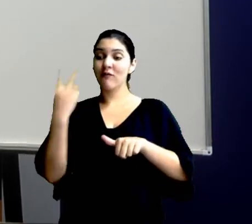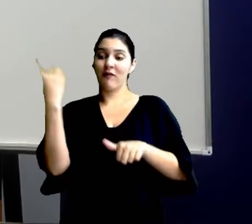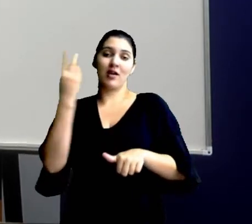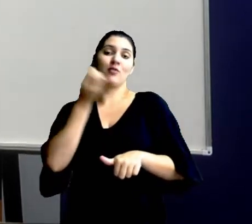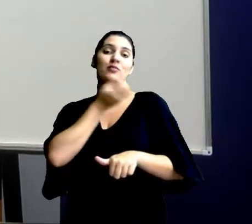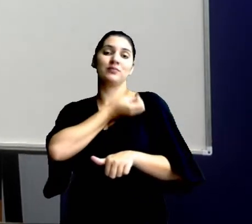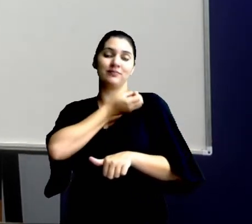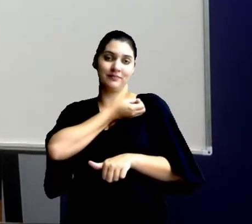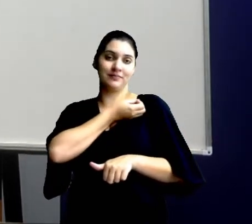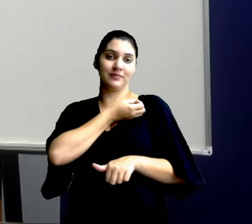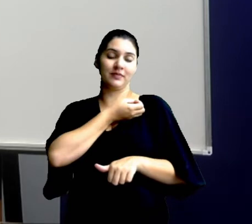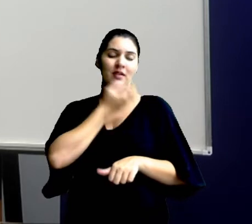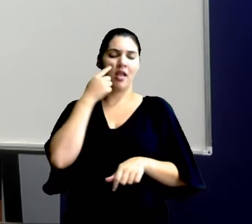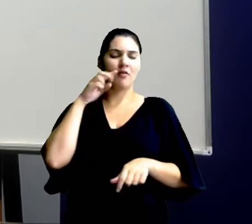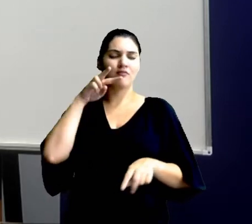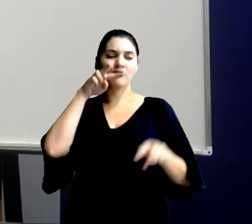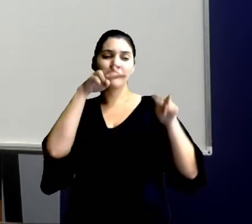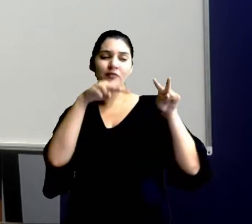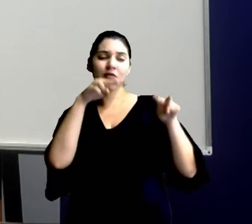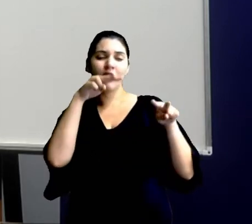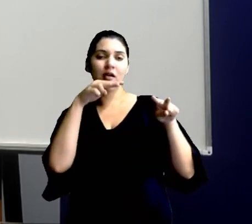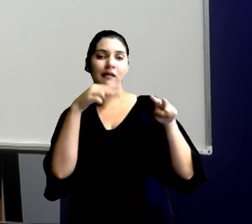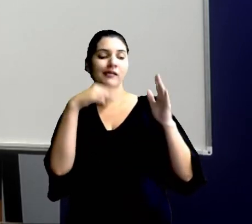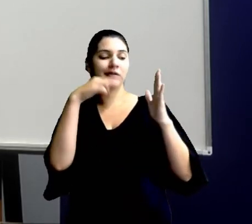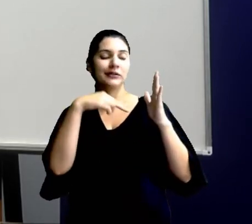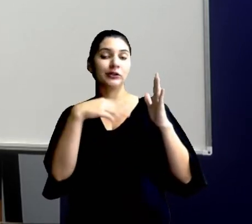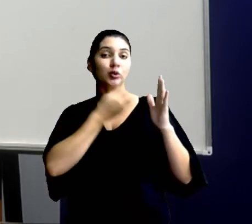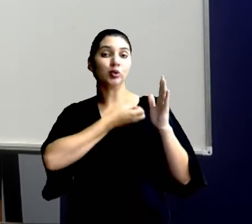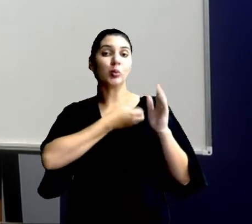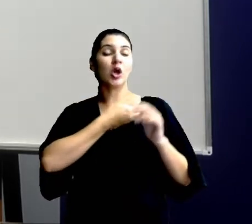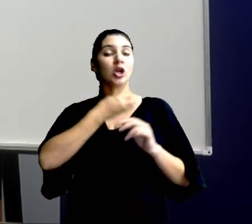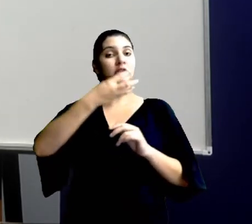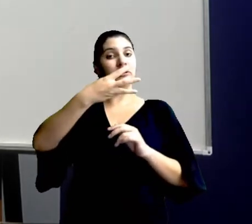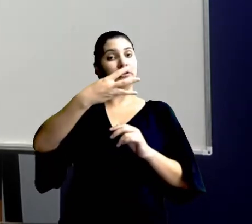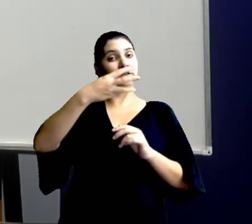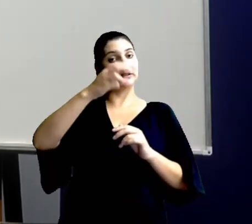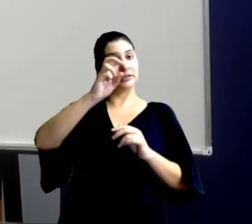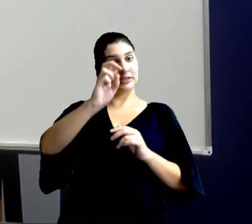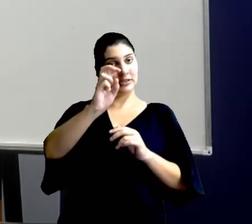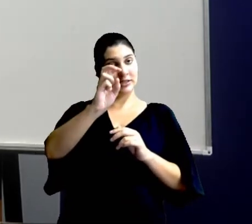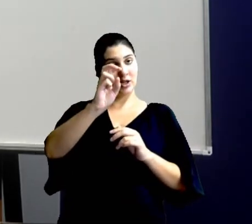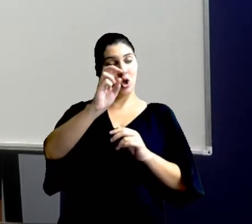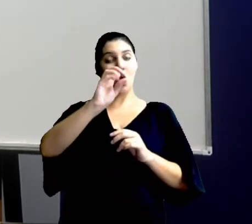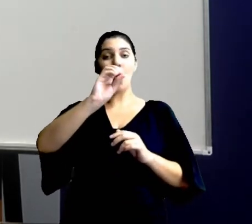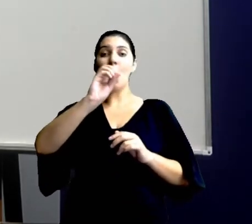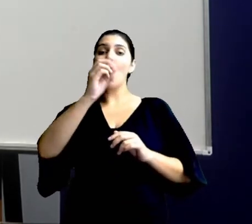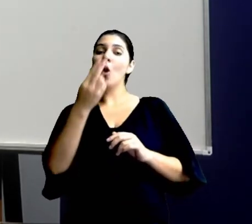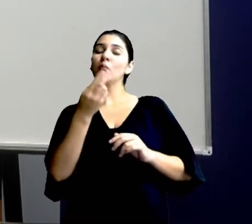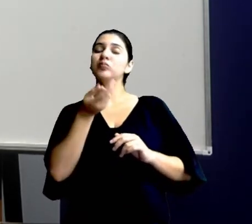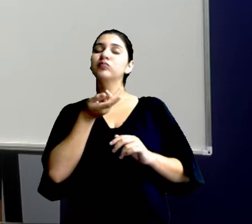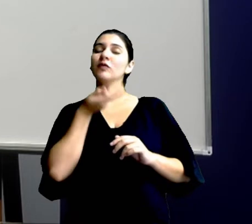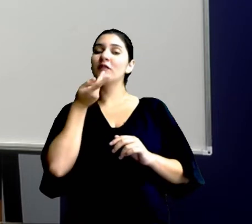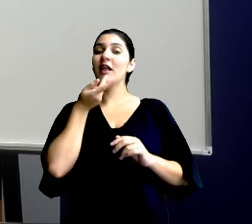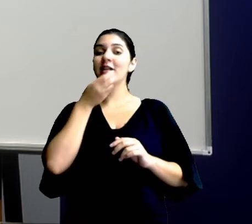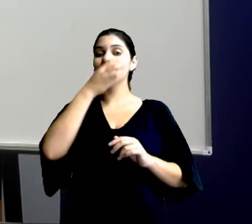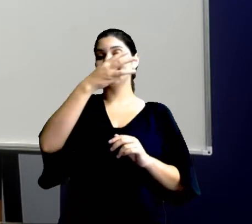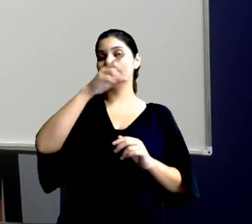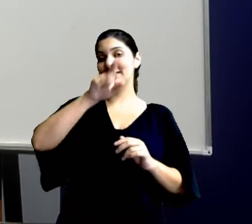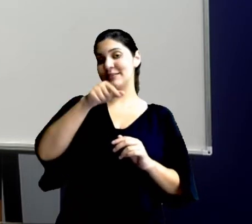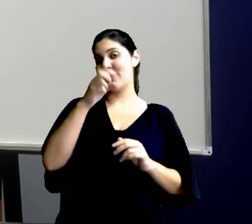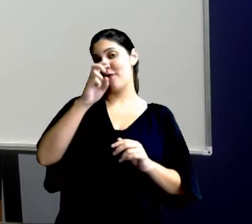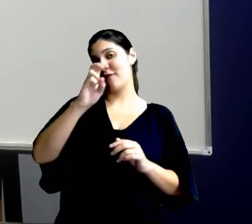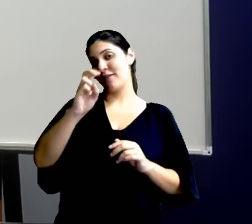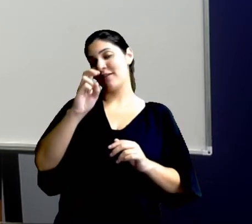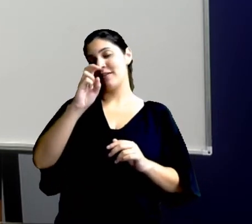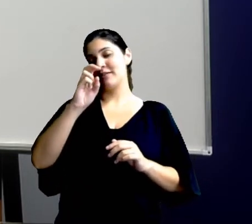numérico. Eu vou ler 35 aqui, ou eu vou ler 35,0, gente? Eu sempre vou